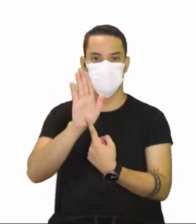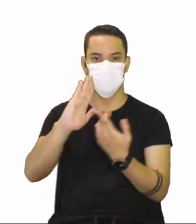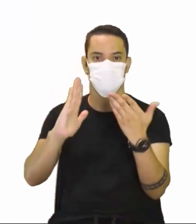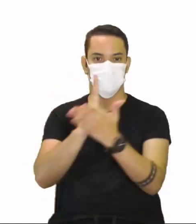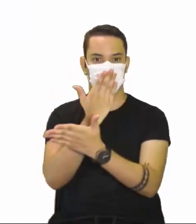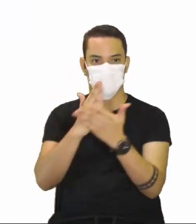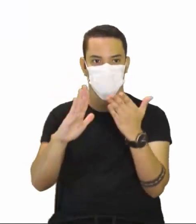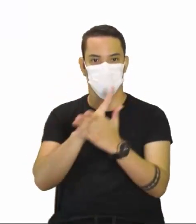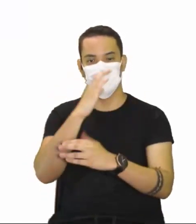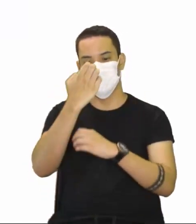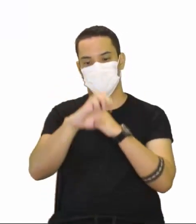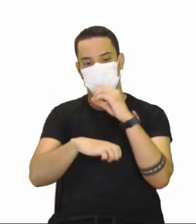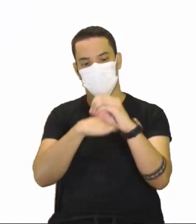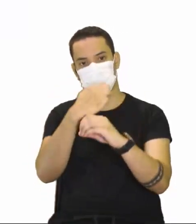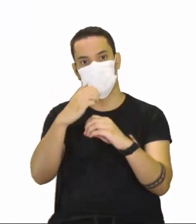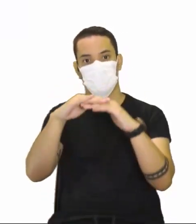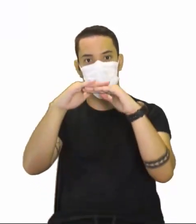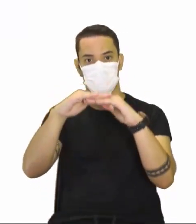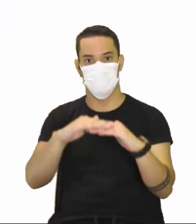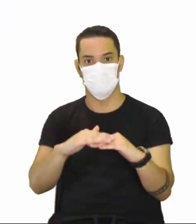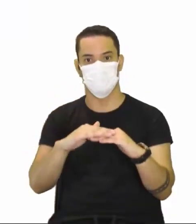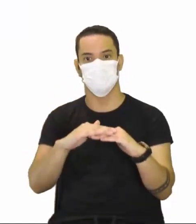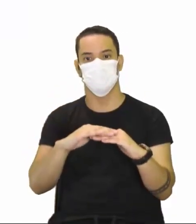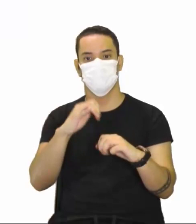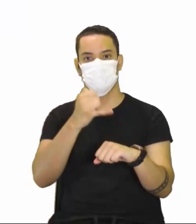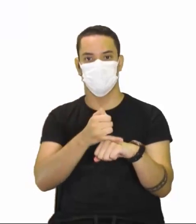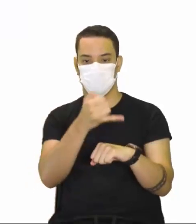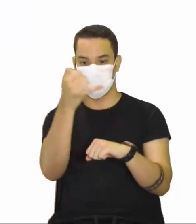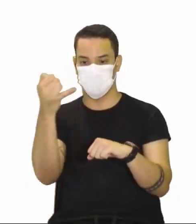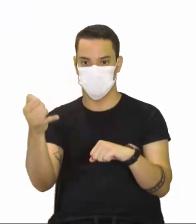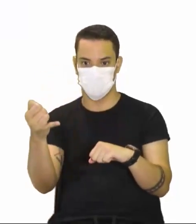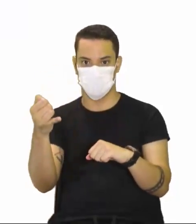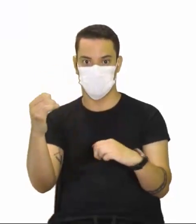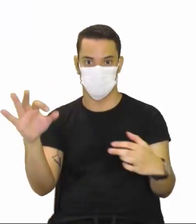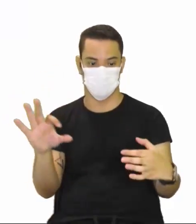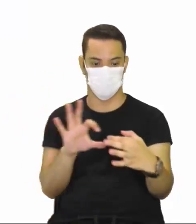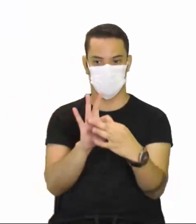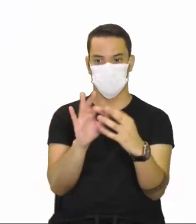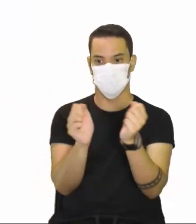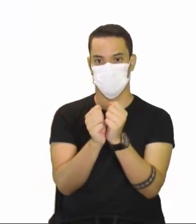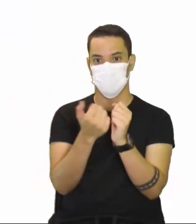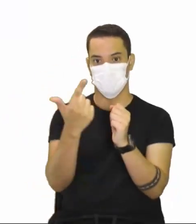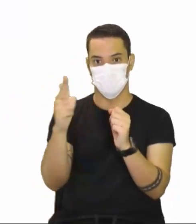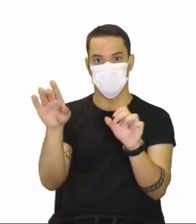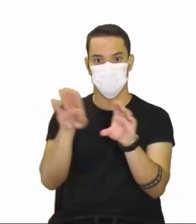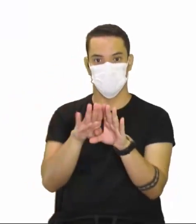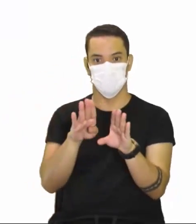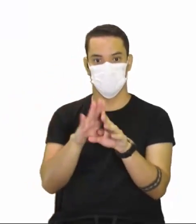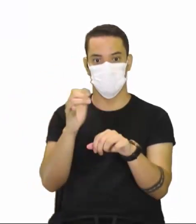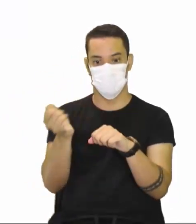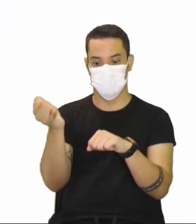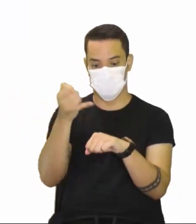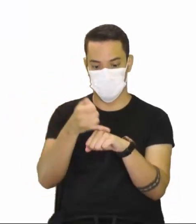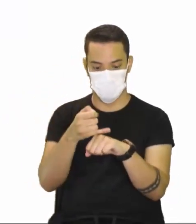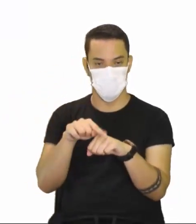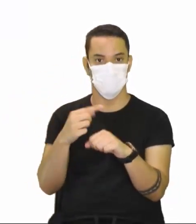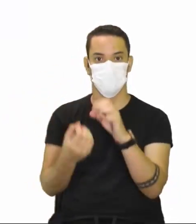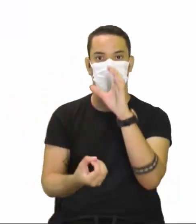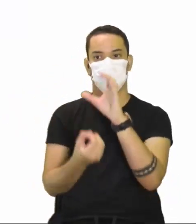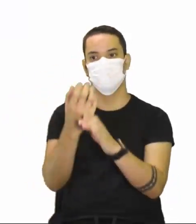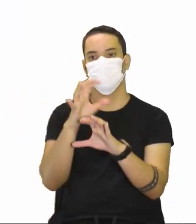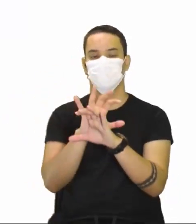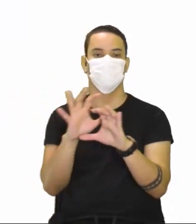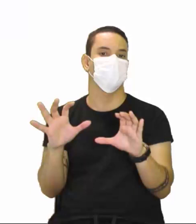baixa eletronegatividade, que são os cátions, com o de alta eletronegatividade ânion, aí